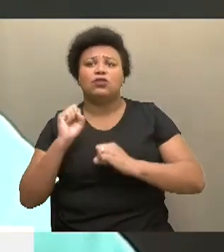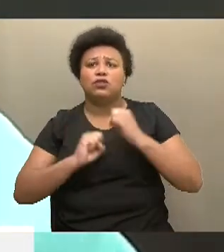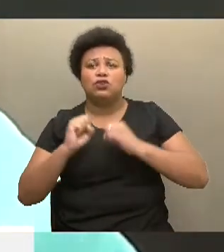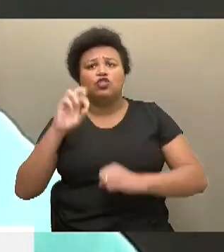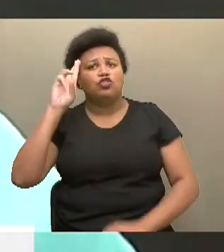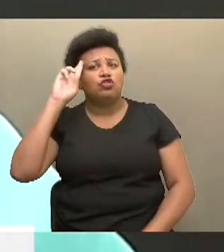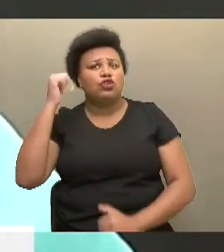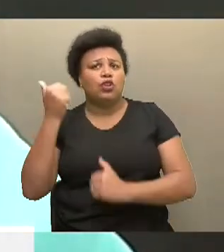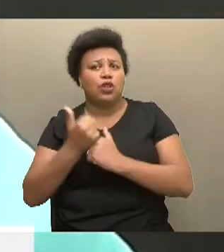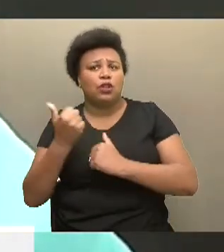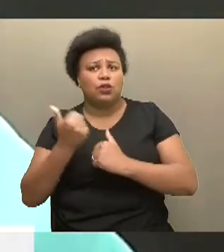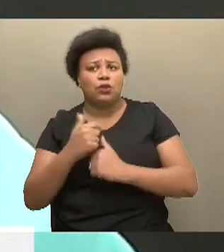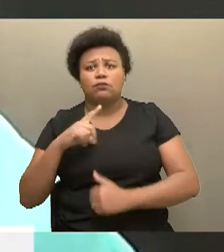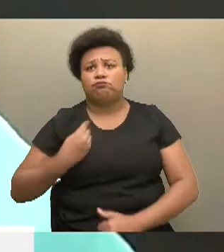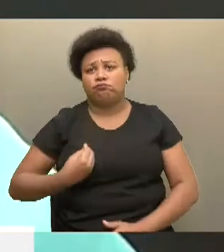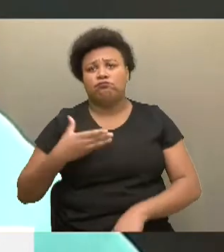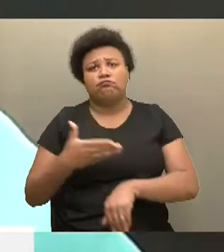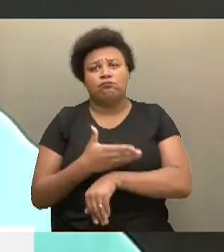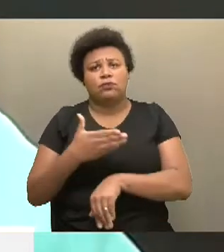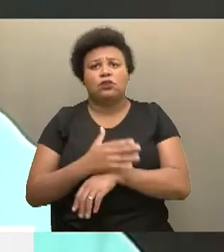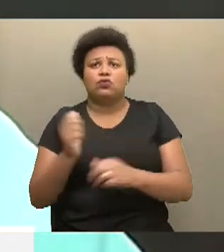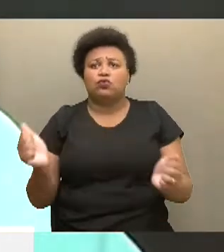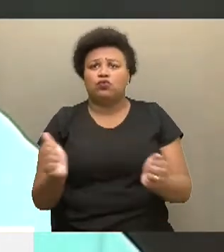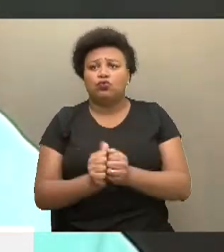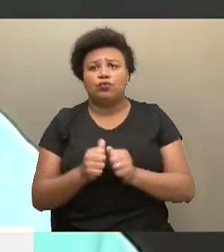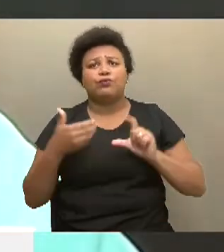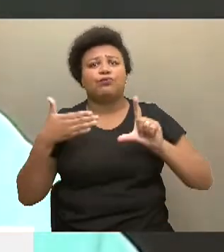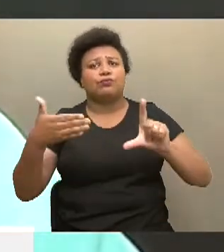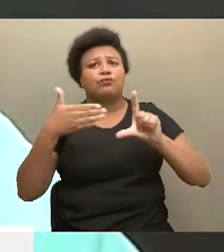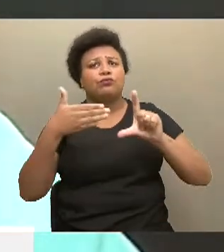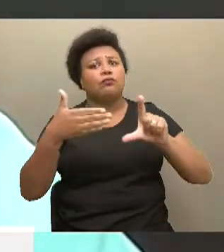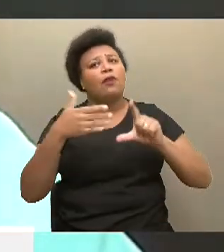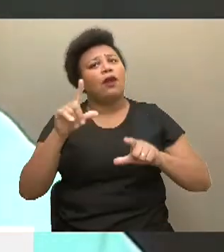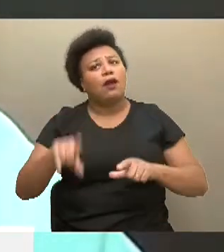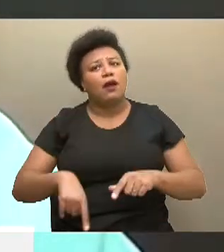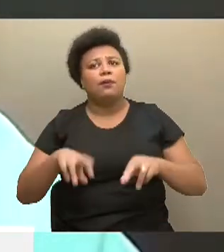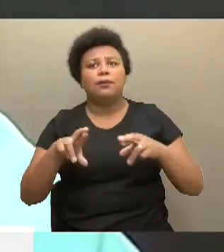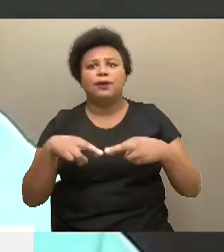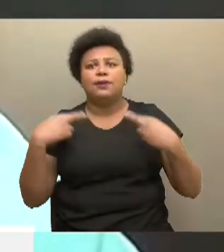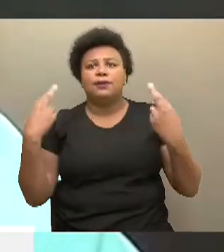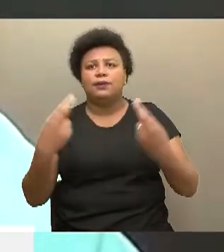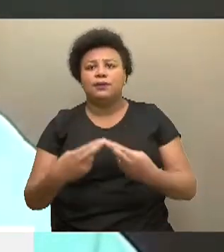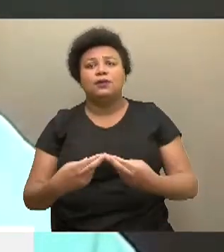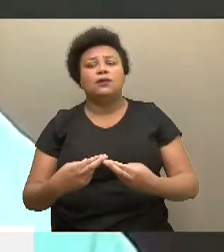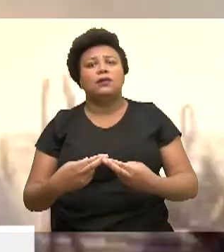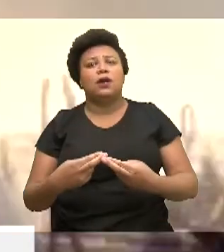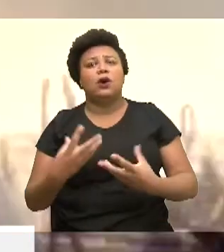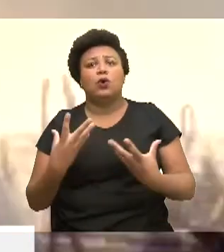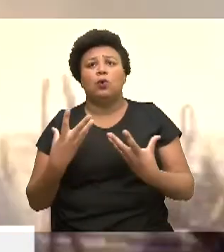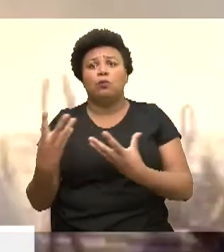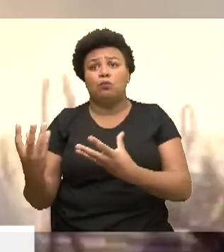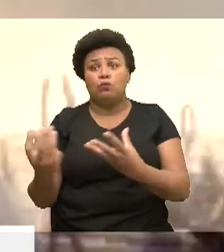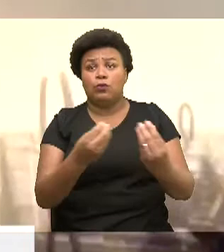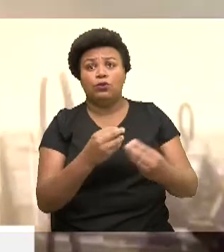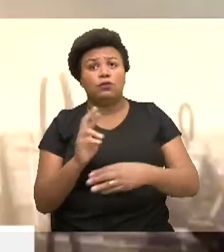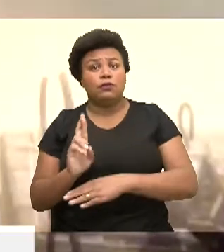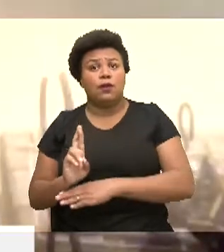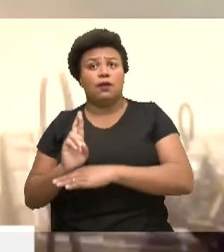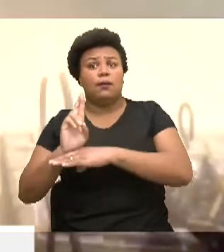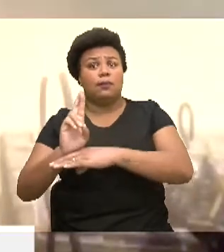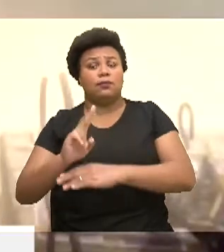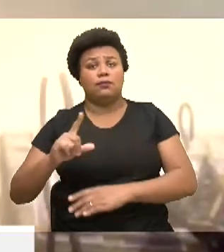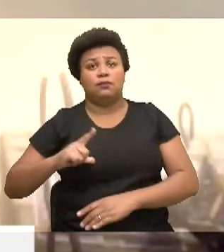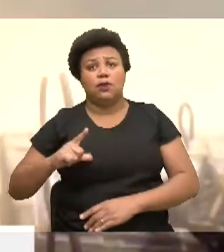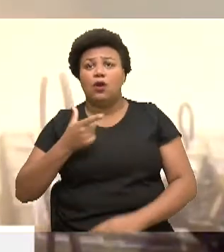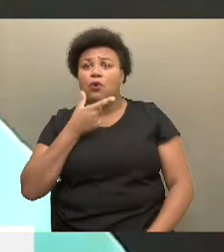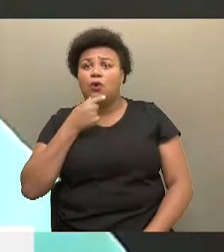diretores, que estão participando conosco dessa videoconferência, uma reunião muito representativa. O